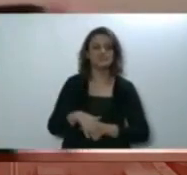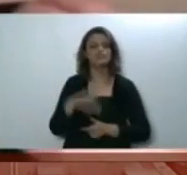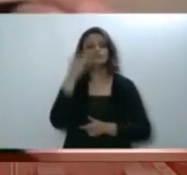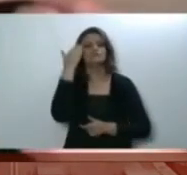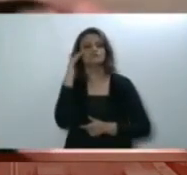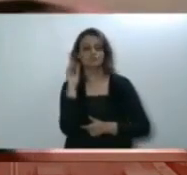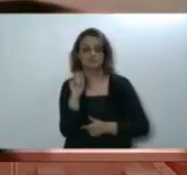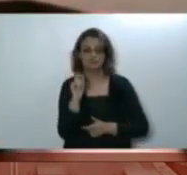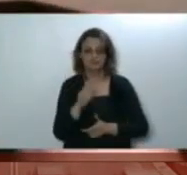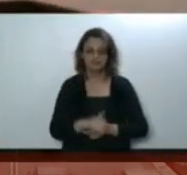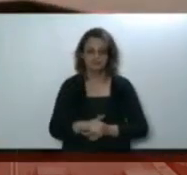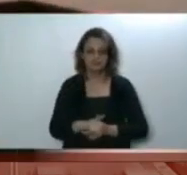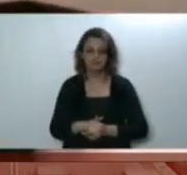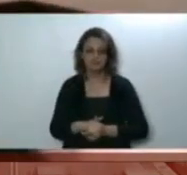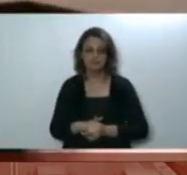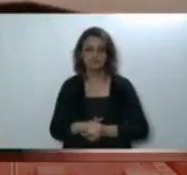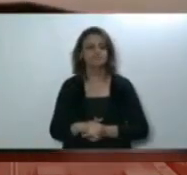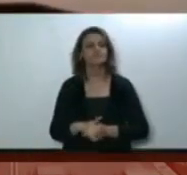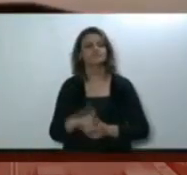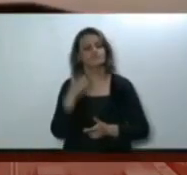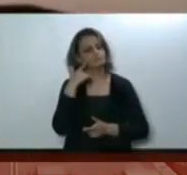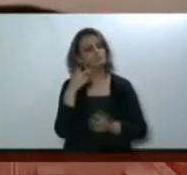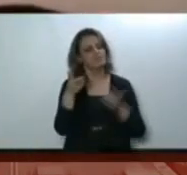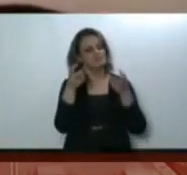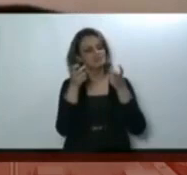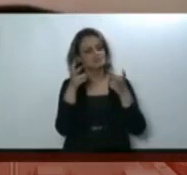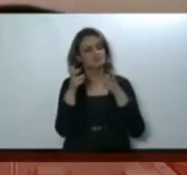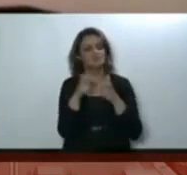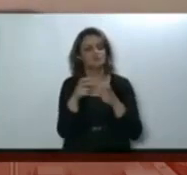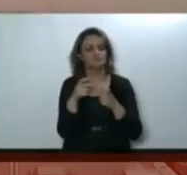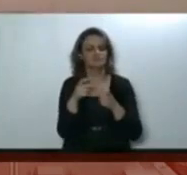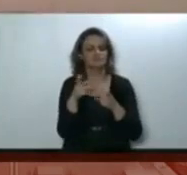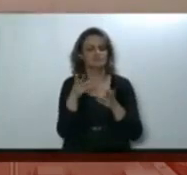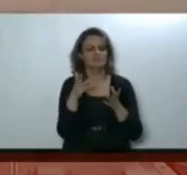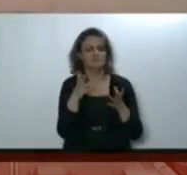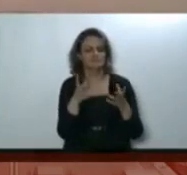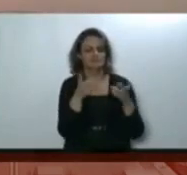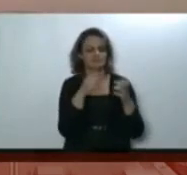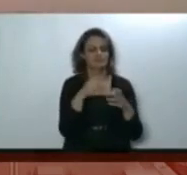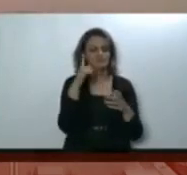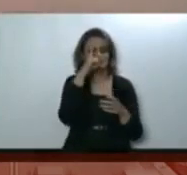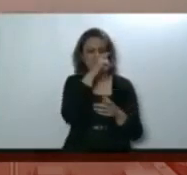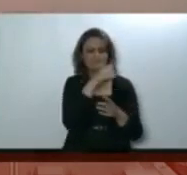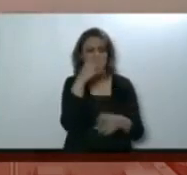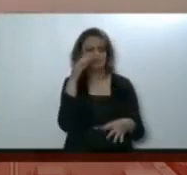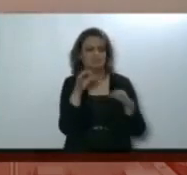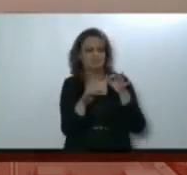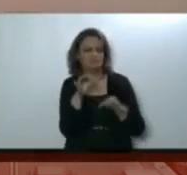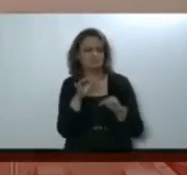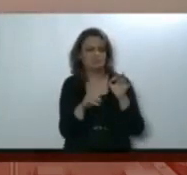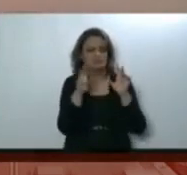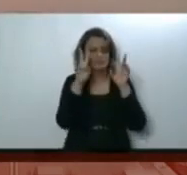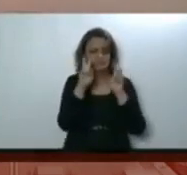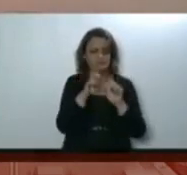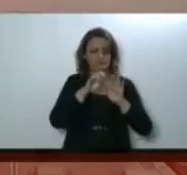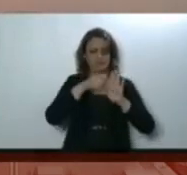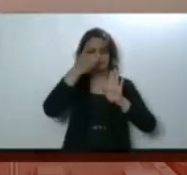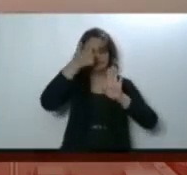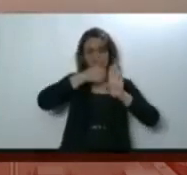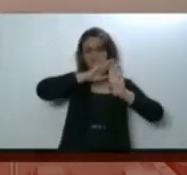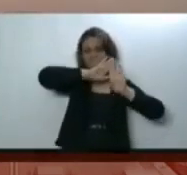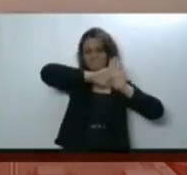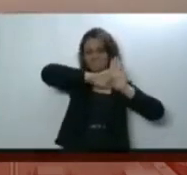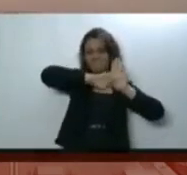e foram levados arbitrariamente pela polícia lá, né, e estão aguardando uma manifestação da justiça. E essa